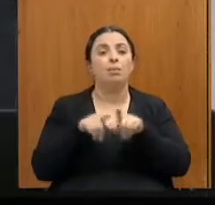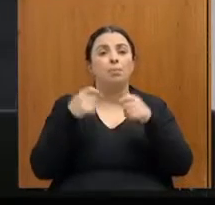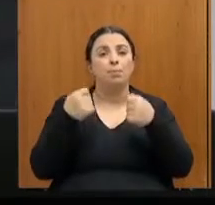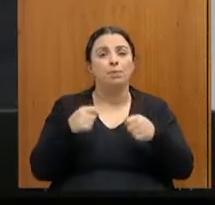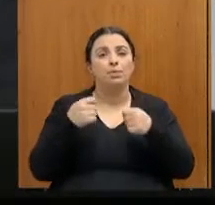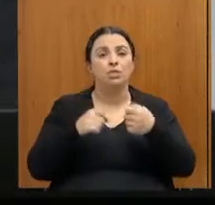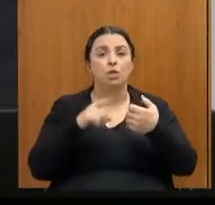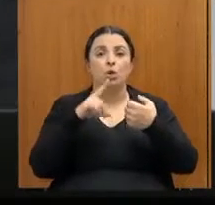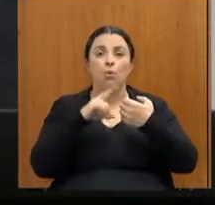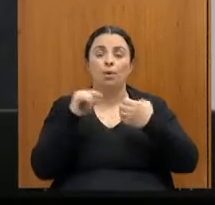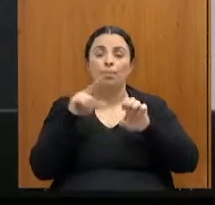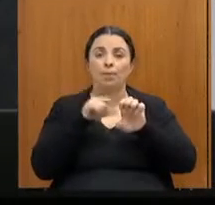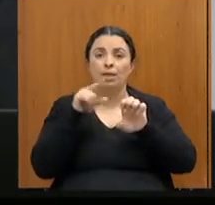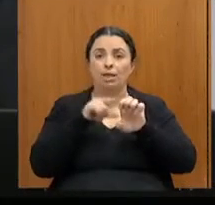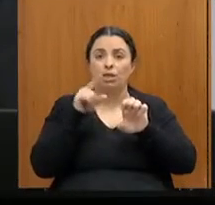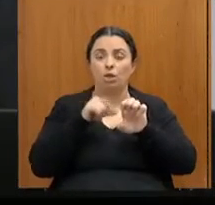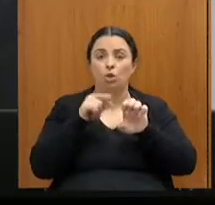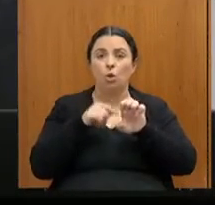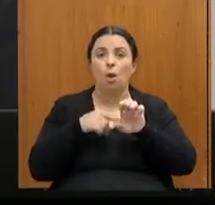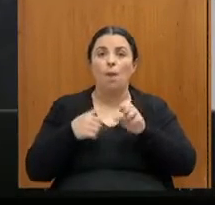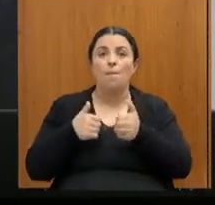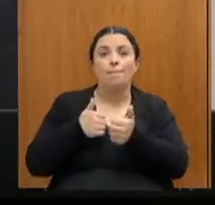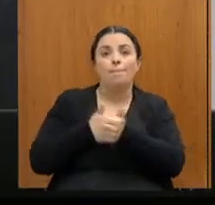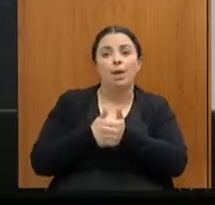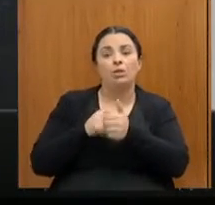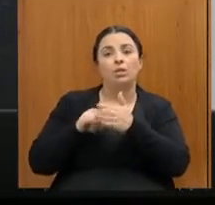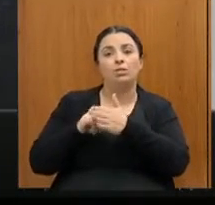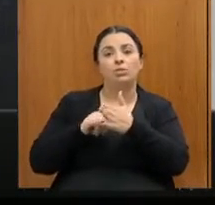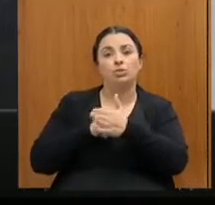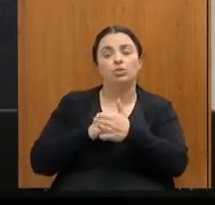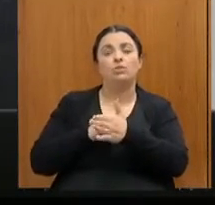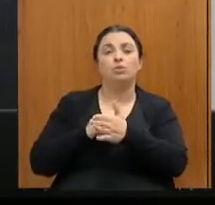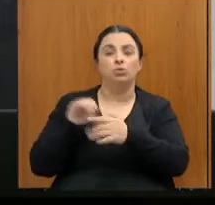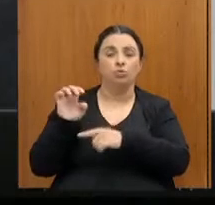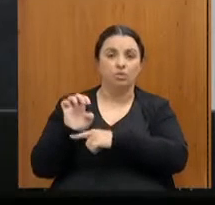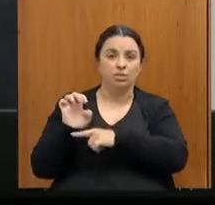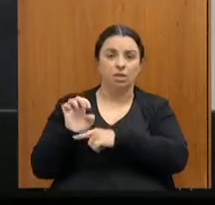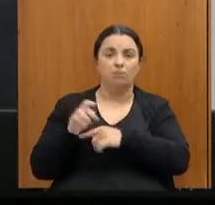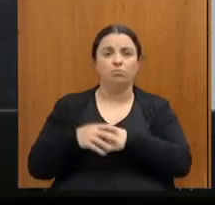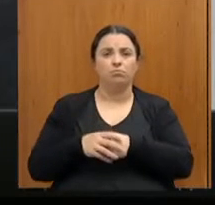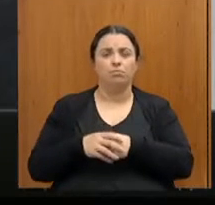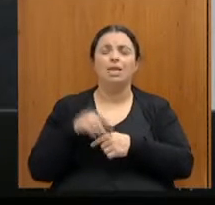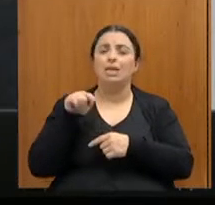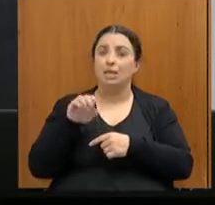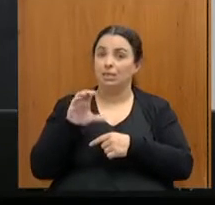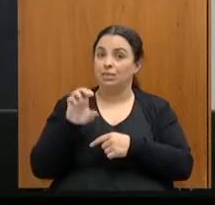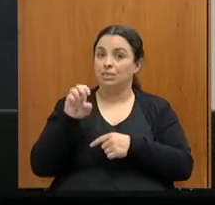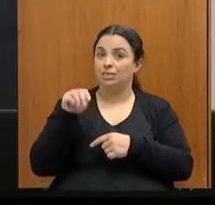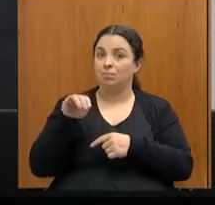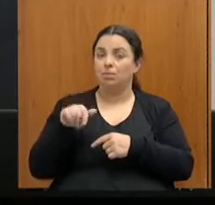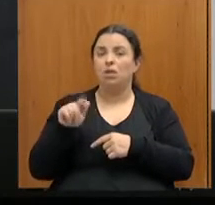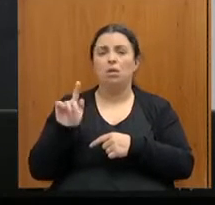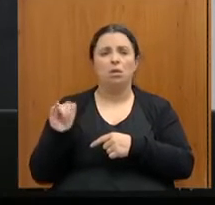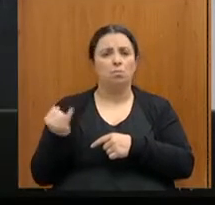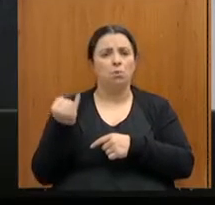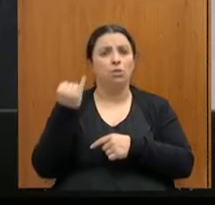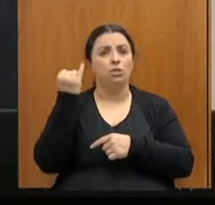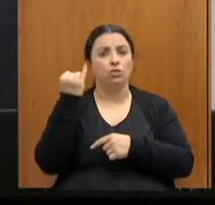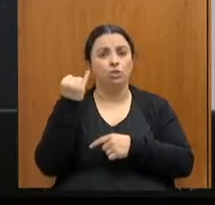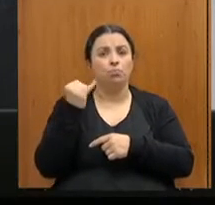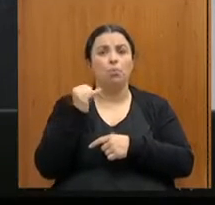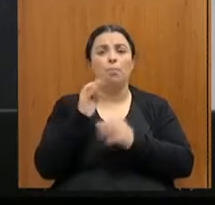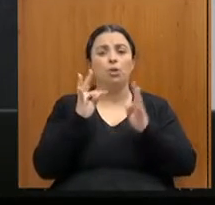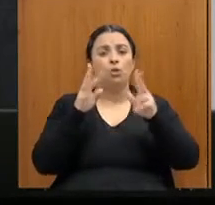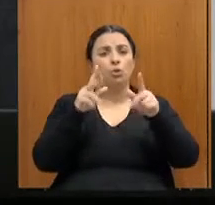empreendedor das instituições do Estado Eu acho que isso é fundamental a Cemig ela é importante cima para o Mineiro para